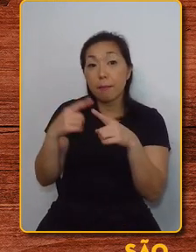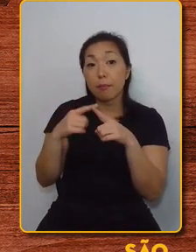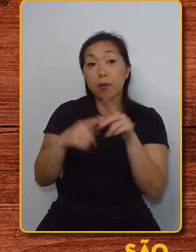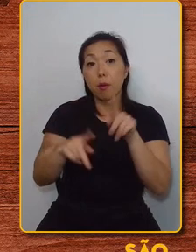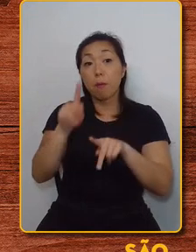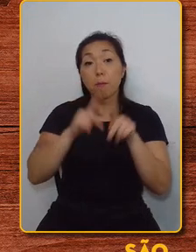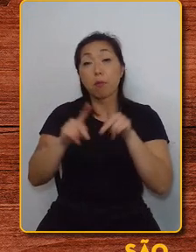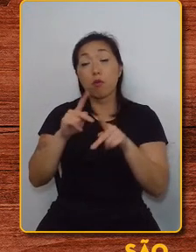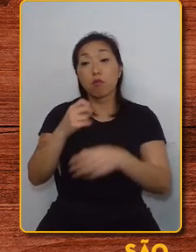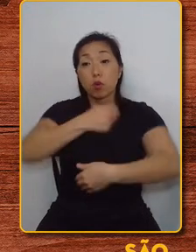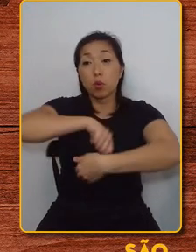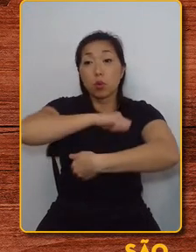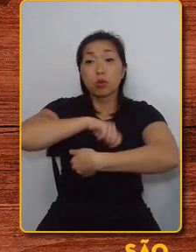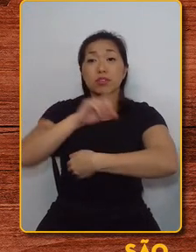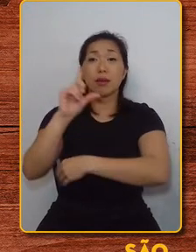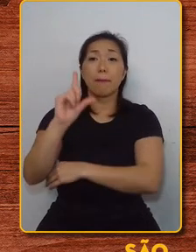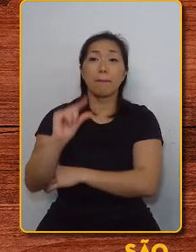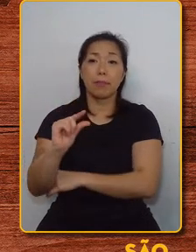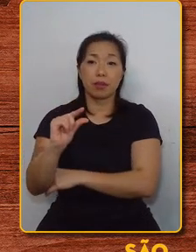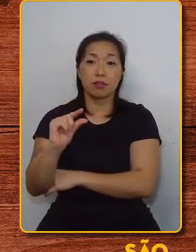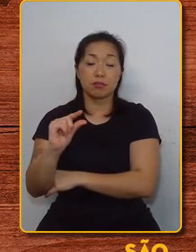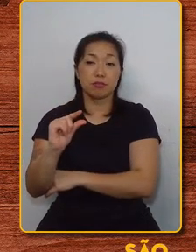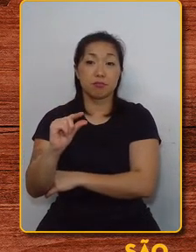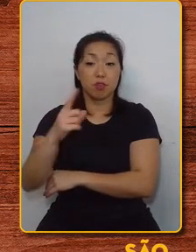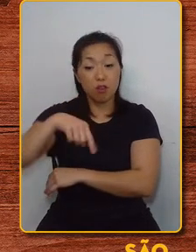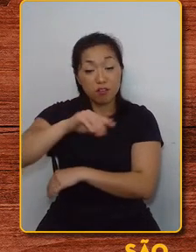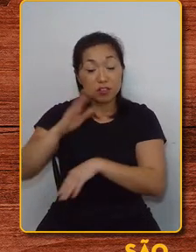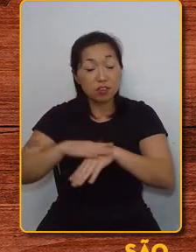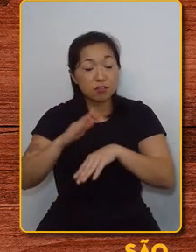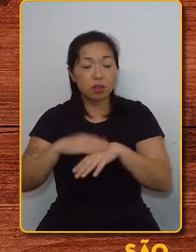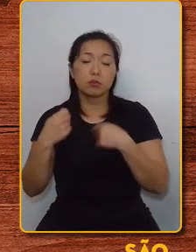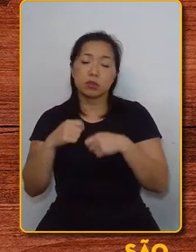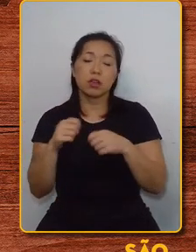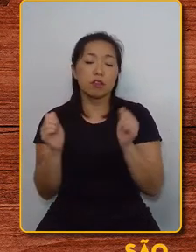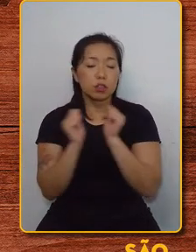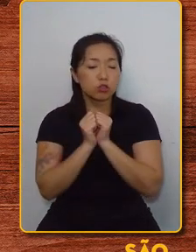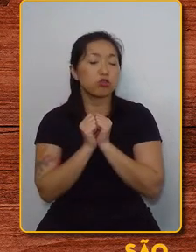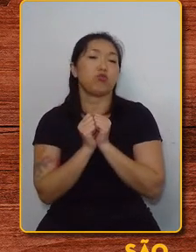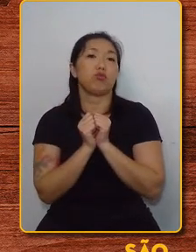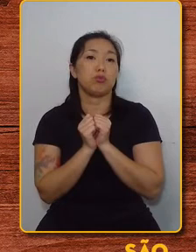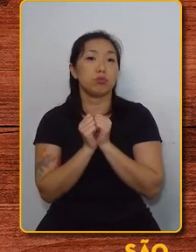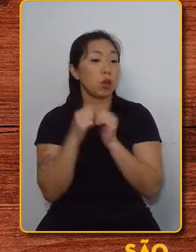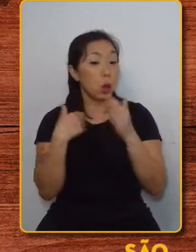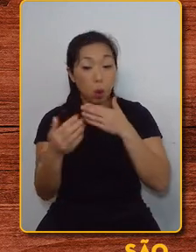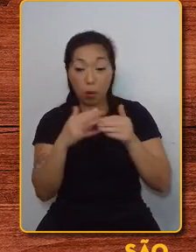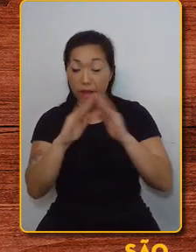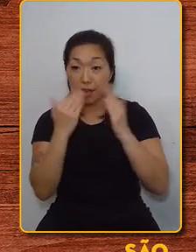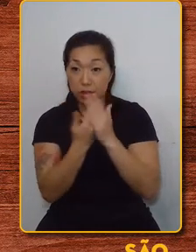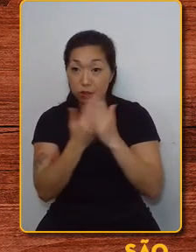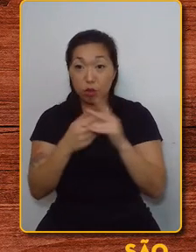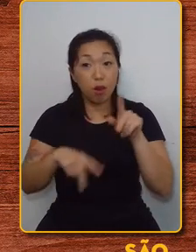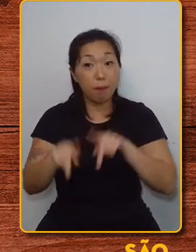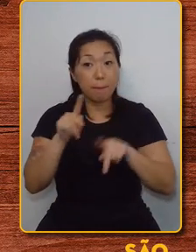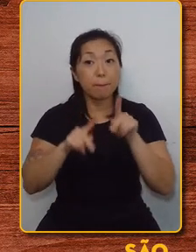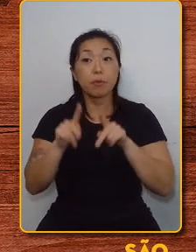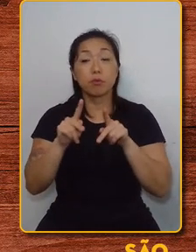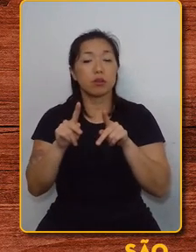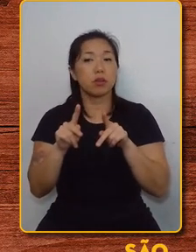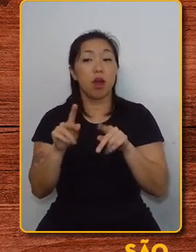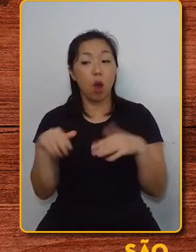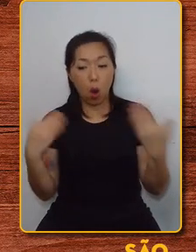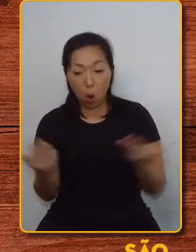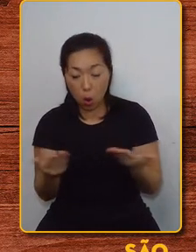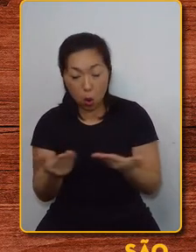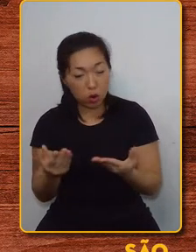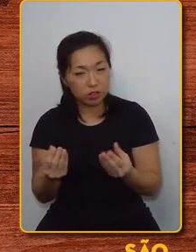vocês fazem deveria estar em toda escola pública, junto com uma merenda escolar de qualidade, que não é o que se tem hoje na maioria das escolas.